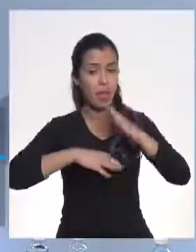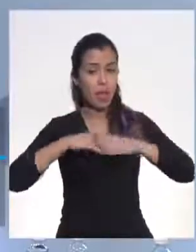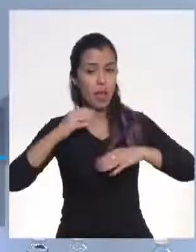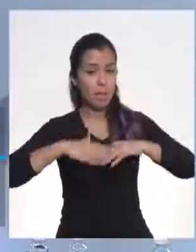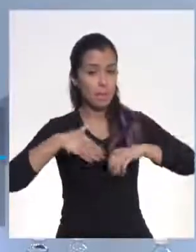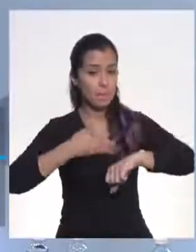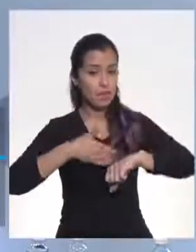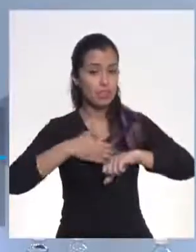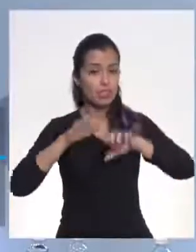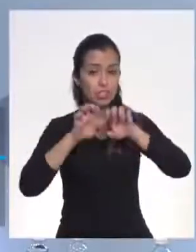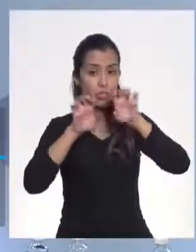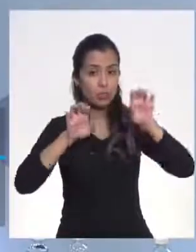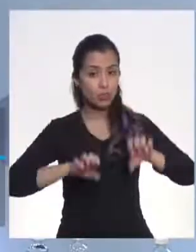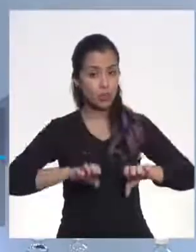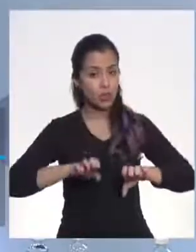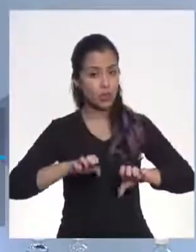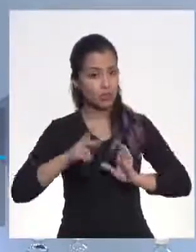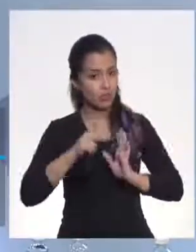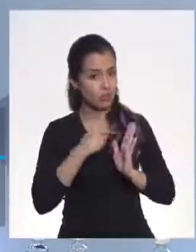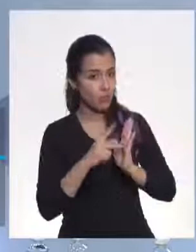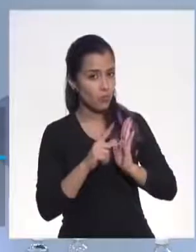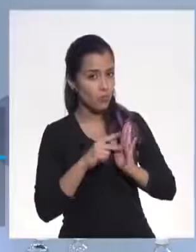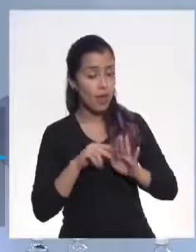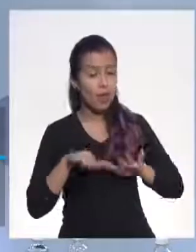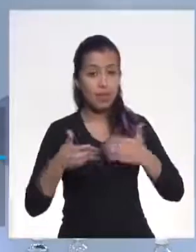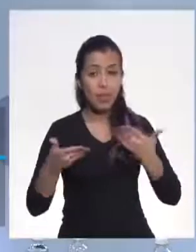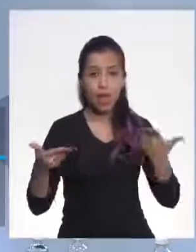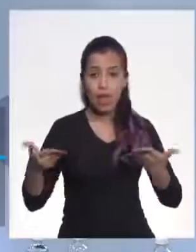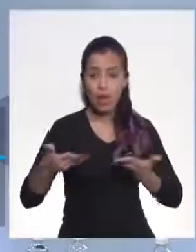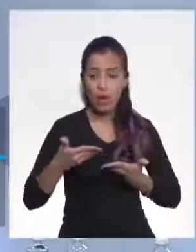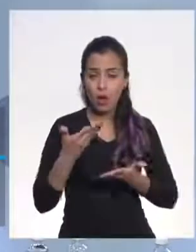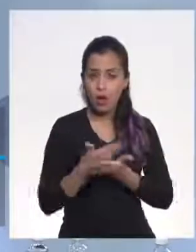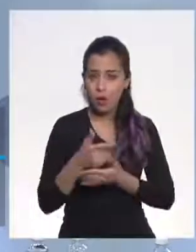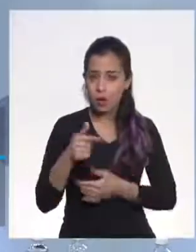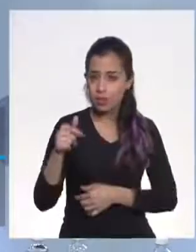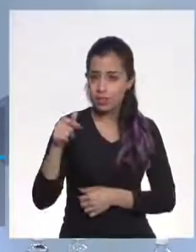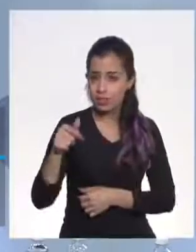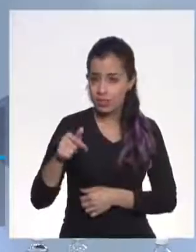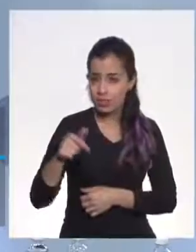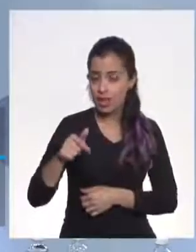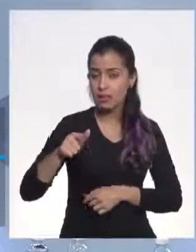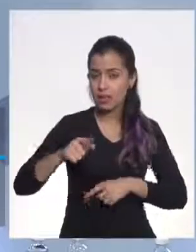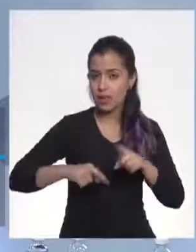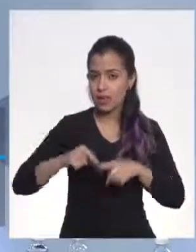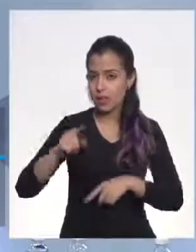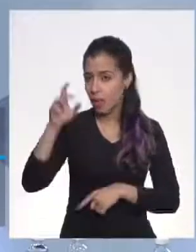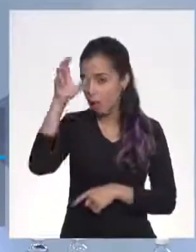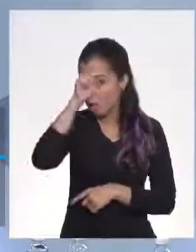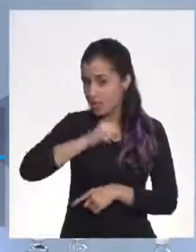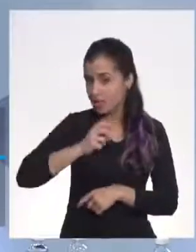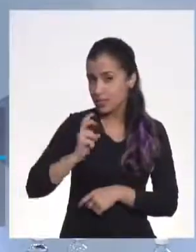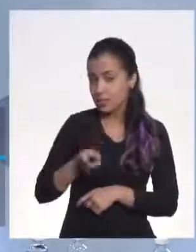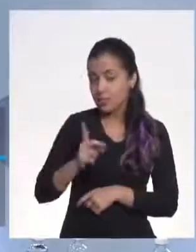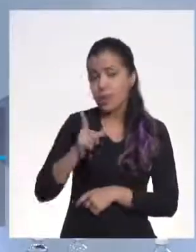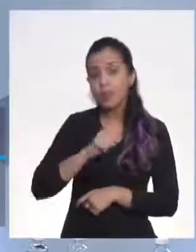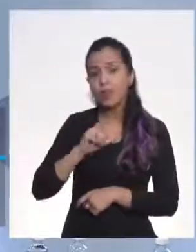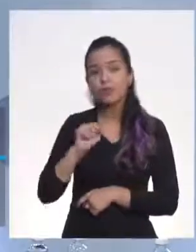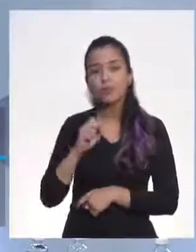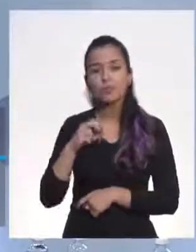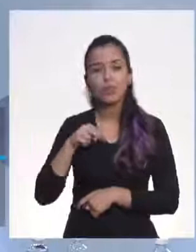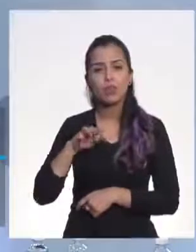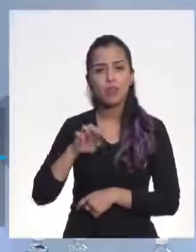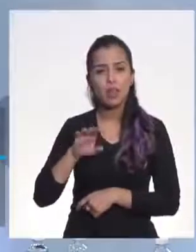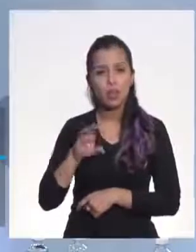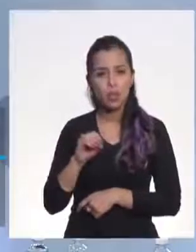estrutura de poema entendeu então agora na aula 7 lá no material da aprender sempre a gente teve um soneto e o soneto